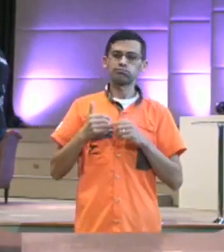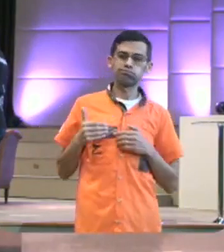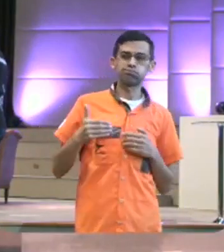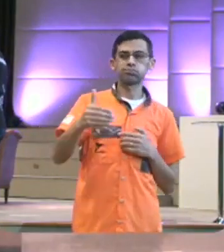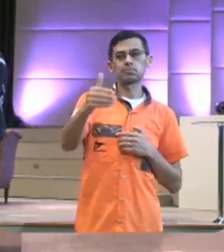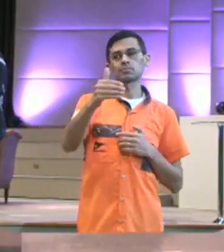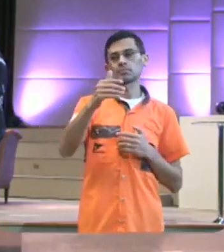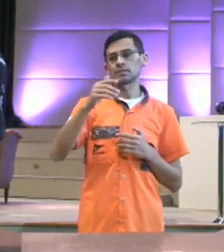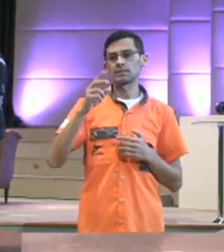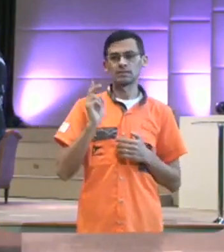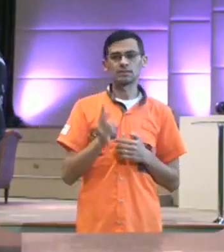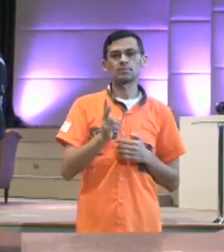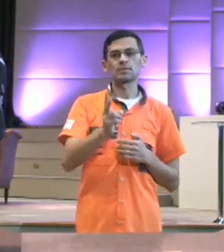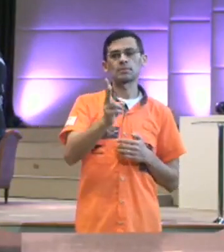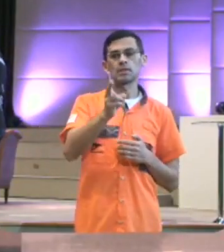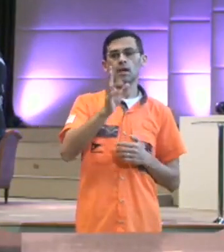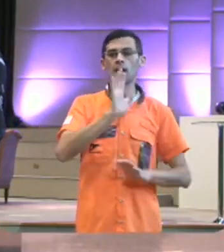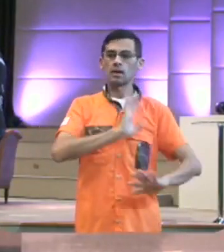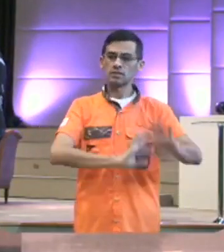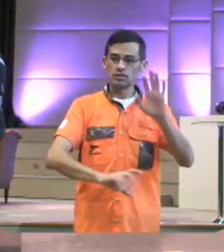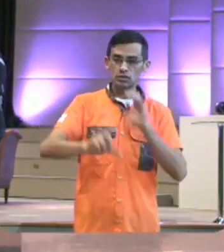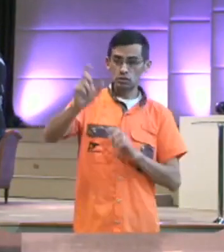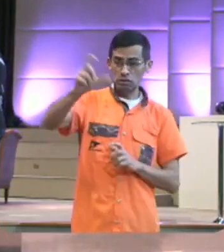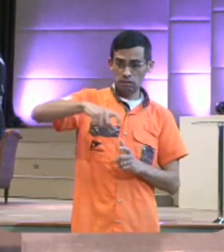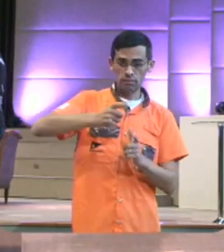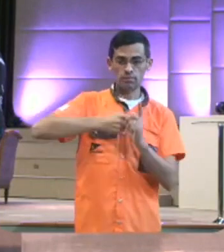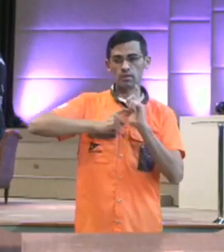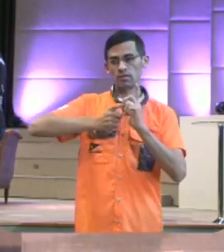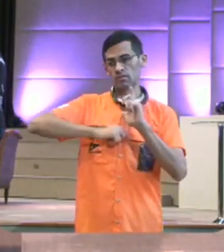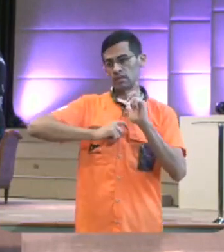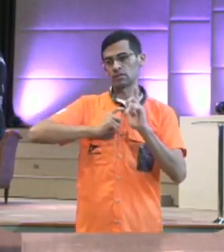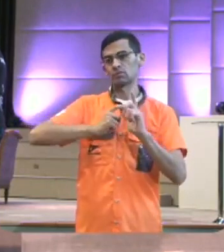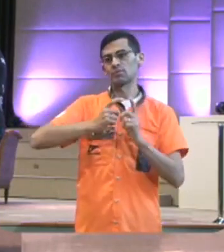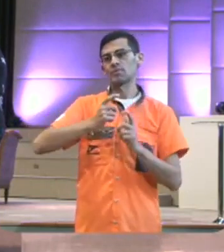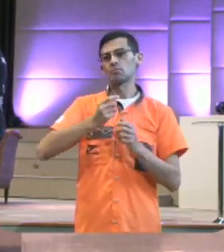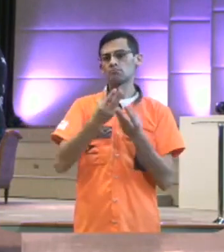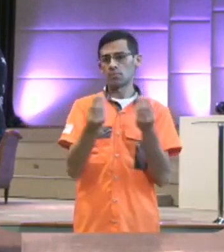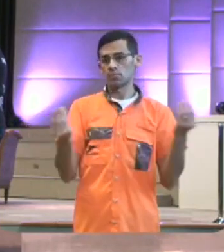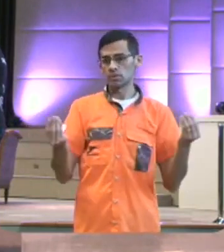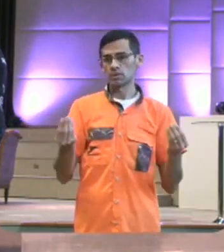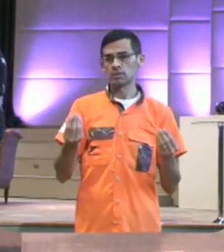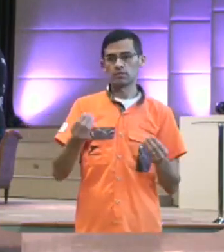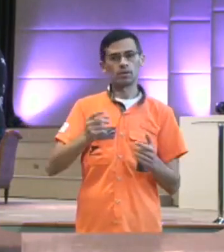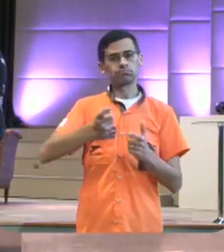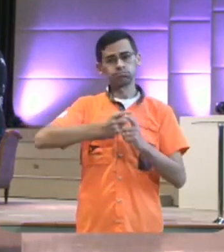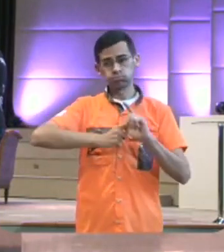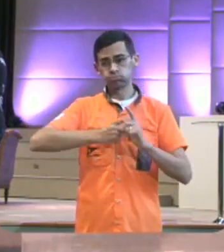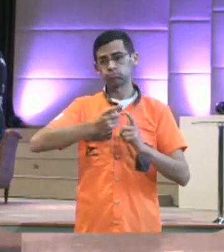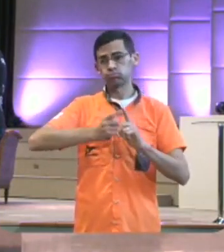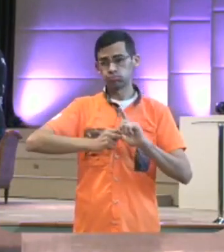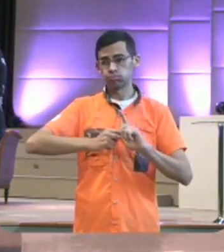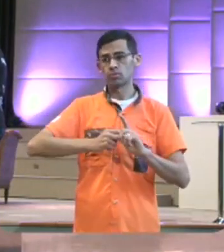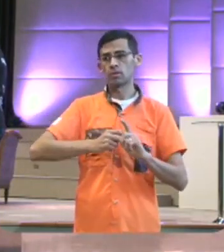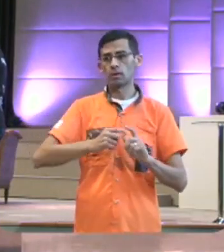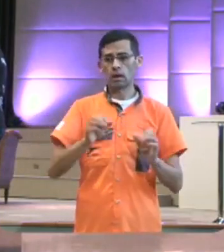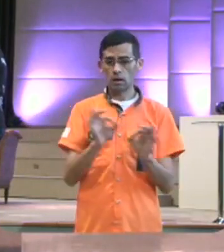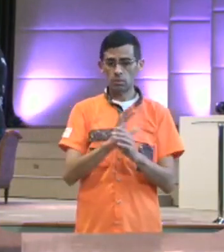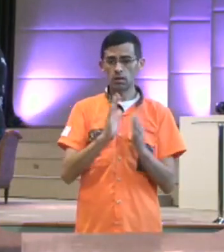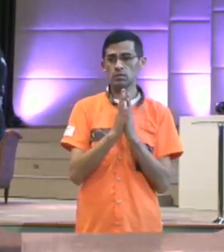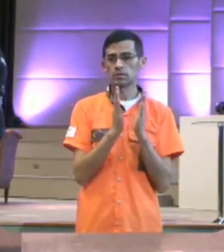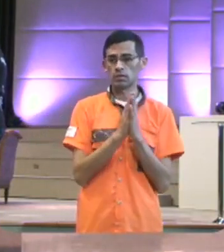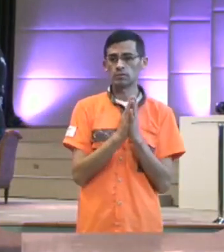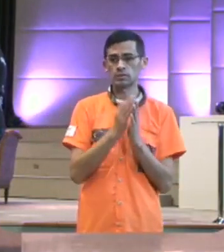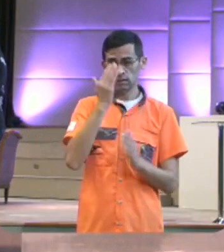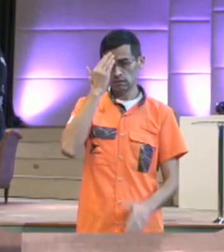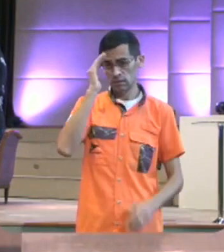aqui, se você está com o teu cartão de crédito quebrado, furado, ele vai continuar furado quando terminar a oração.